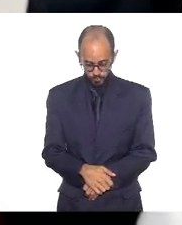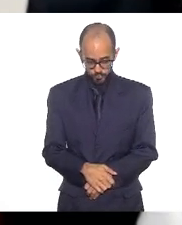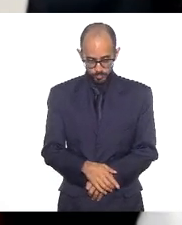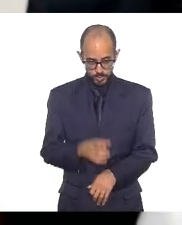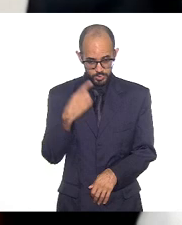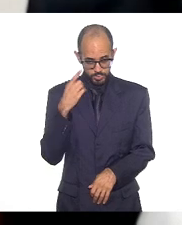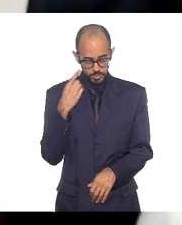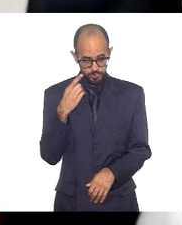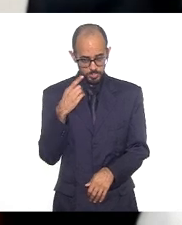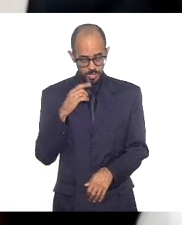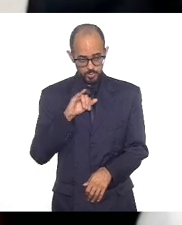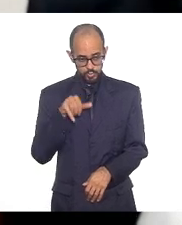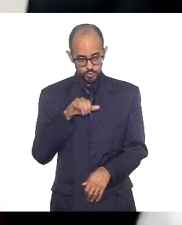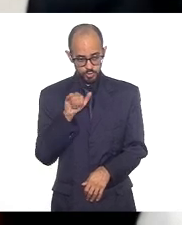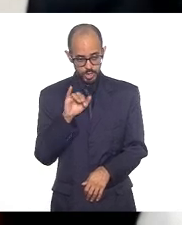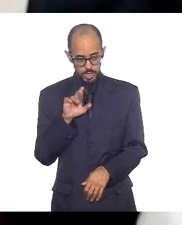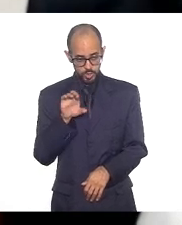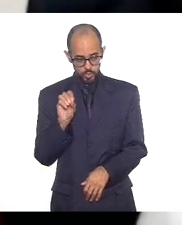Deputado Coronel Jairo.